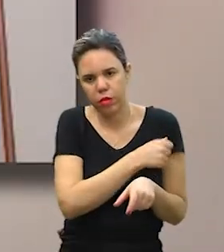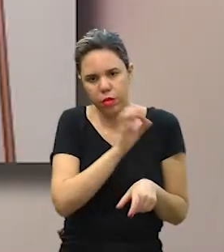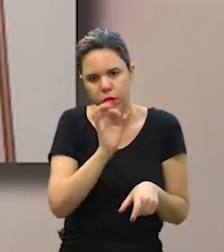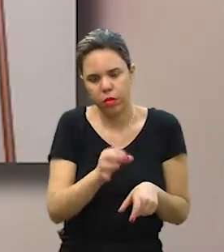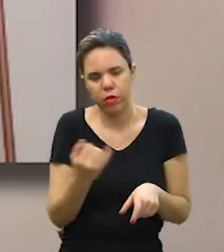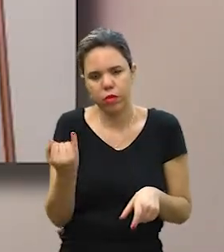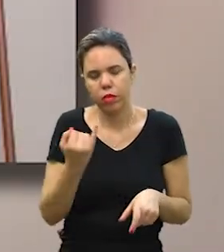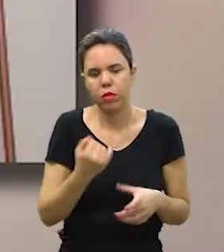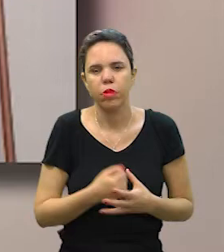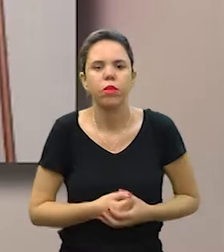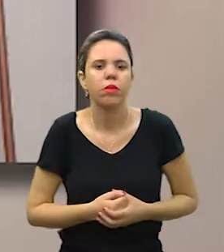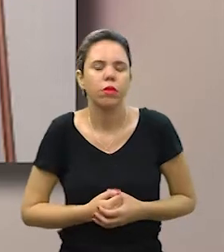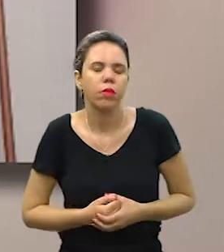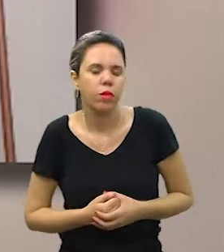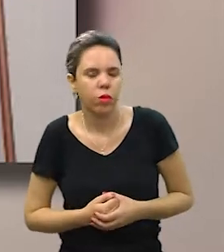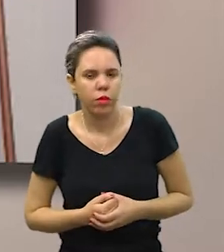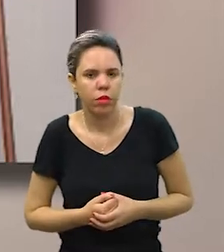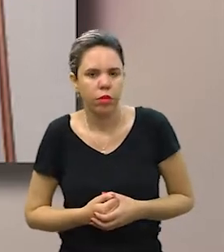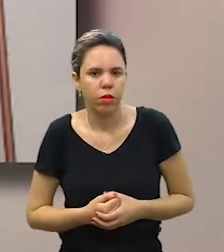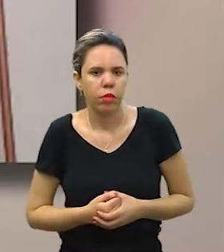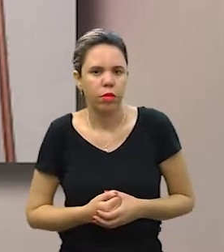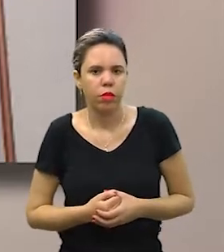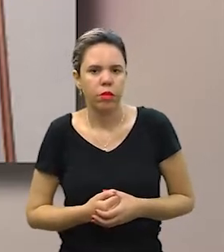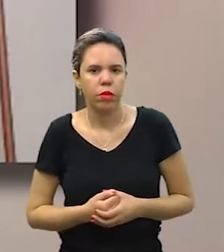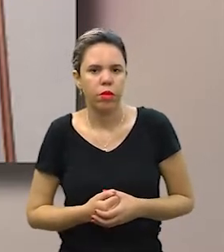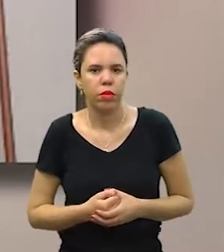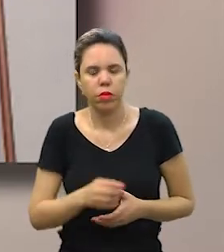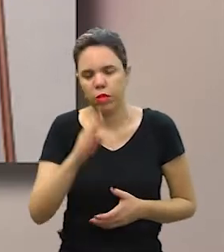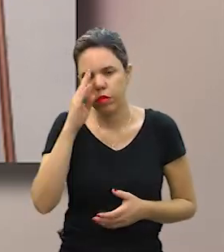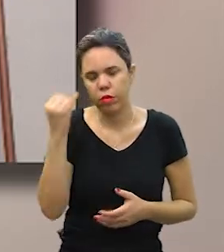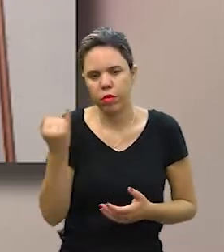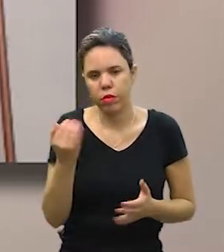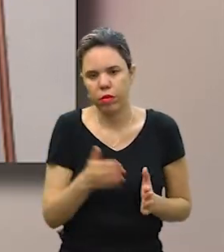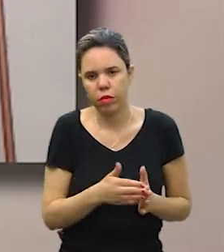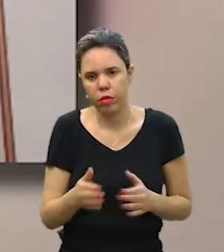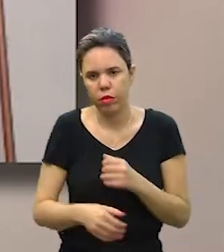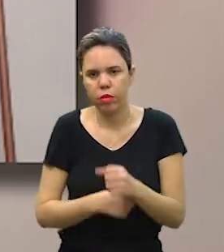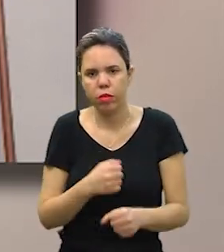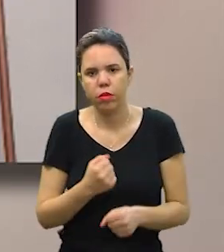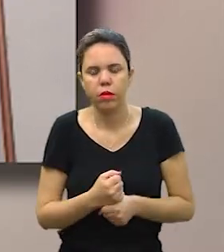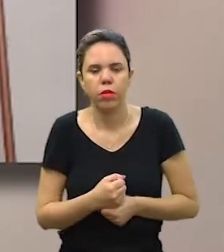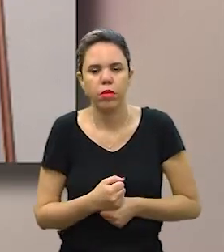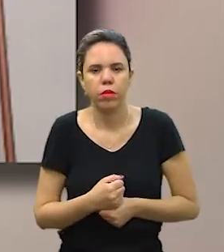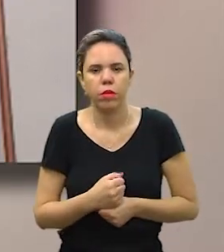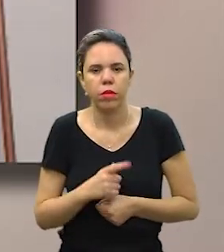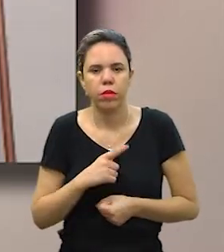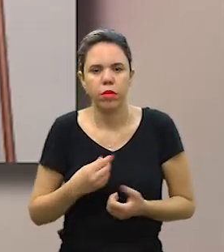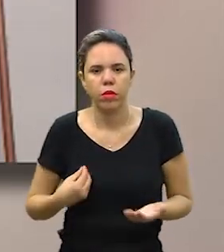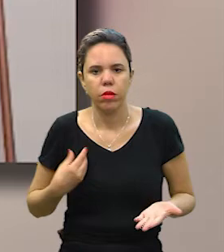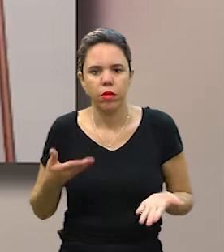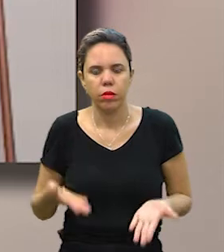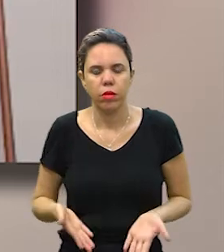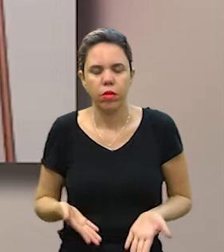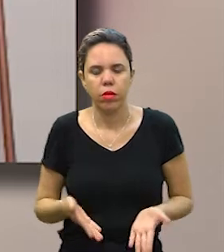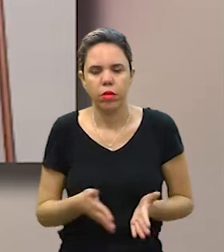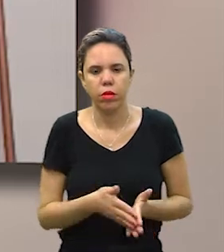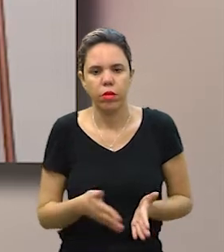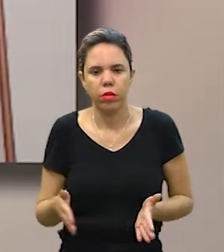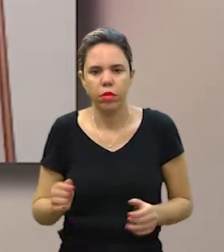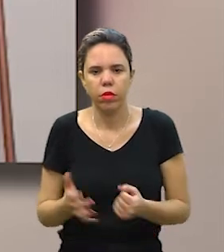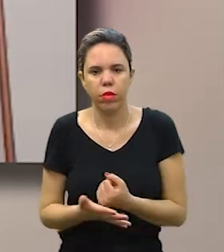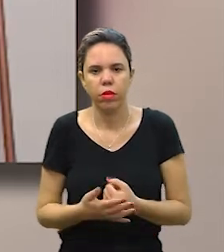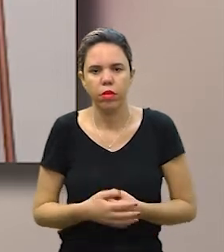é de extrema importância e principalmente nesse último ano, né, que nós estamos aí passando por